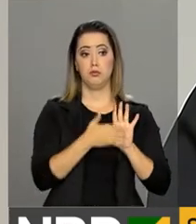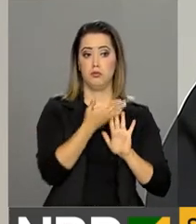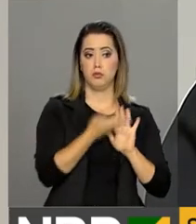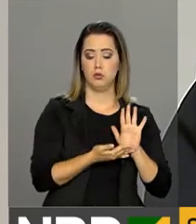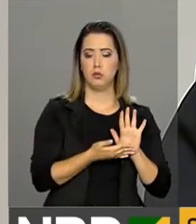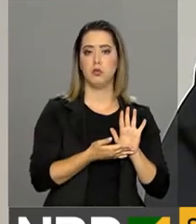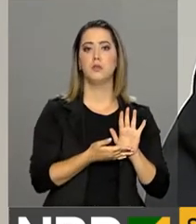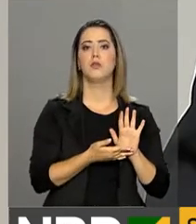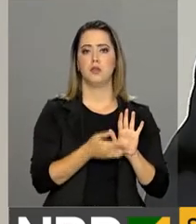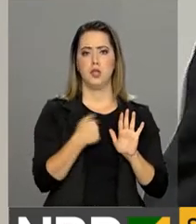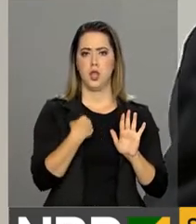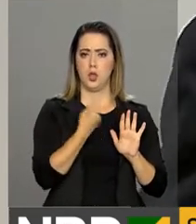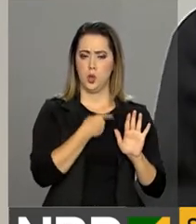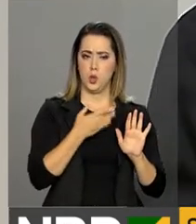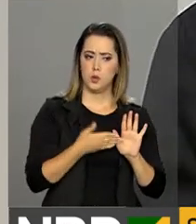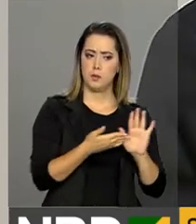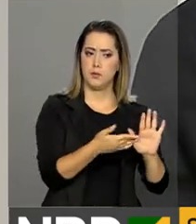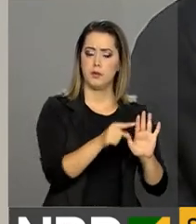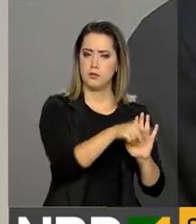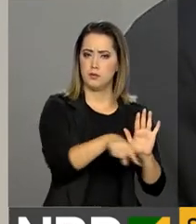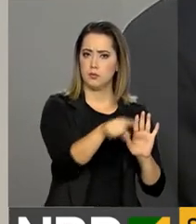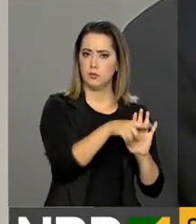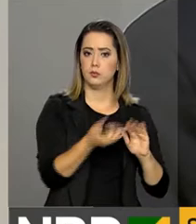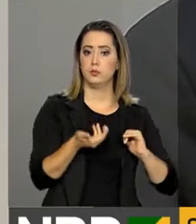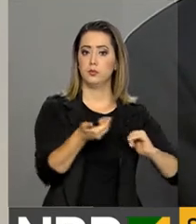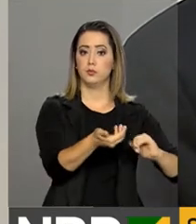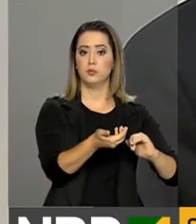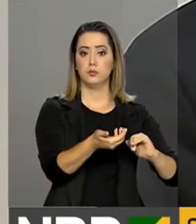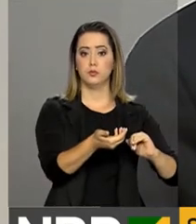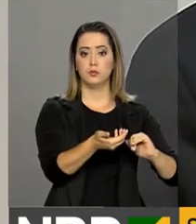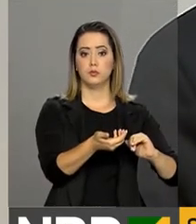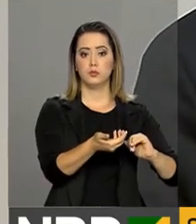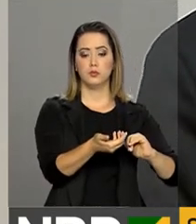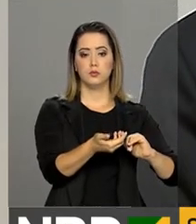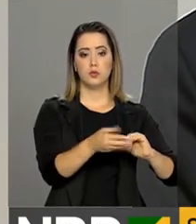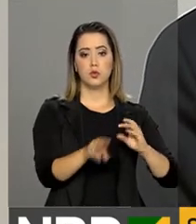registo quando apresentamos essa proposta